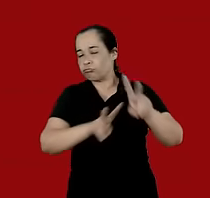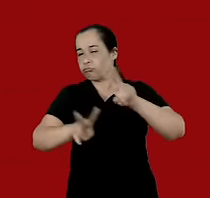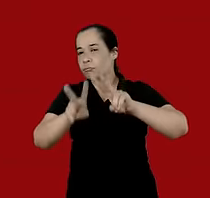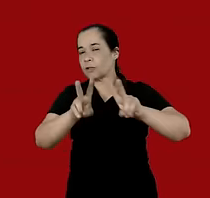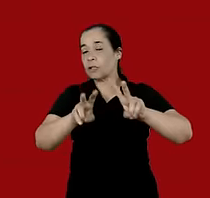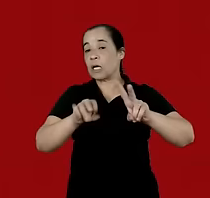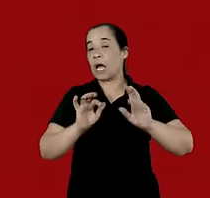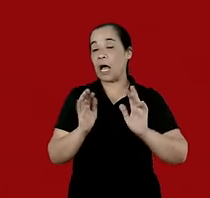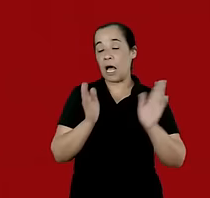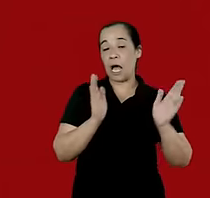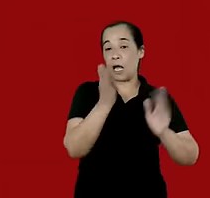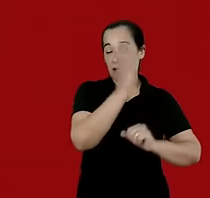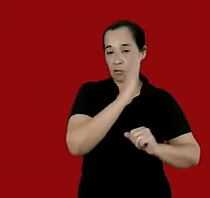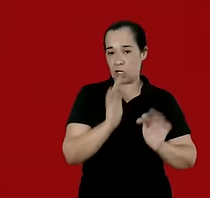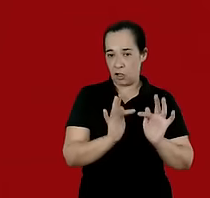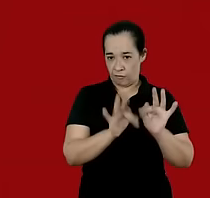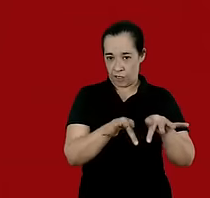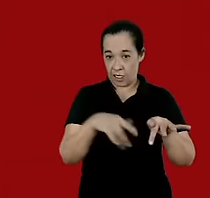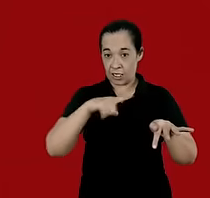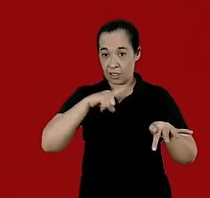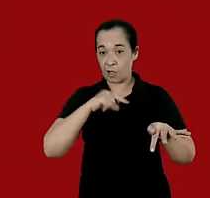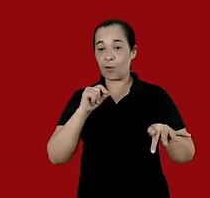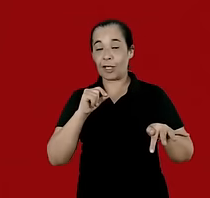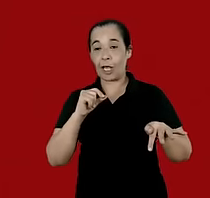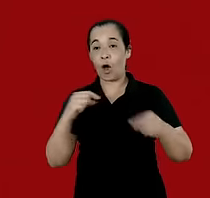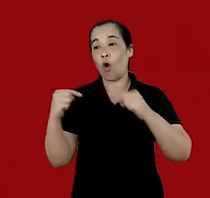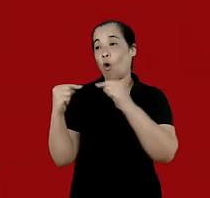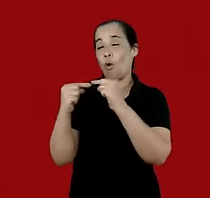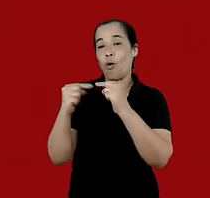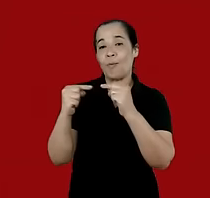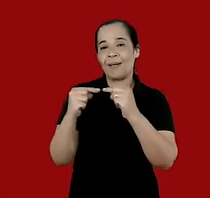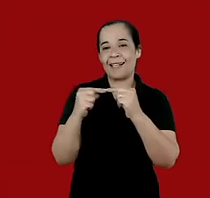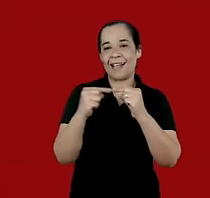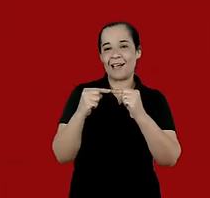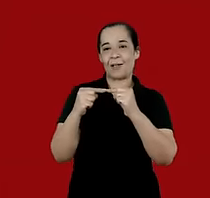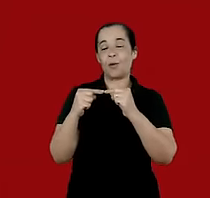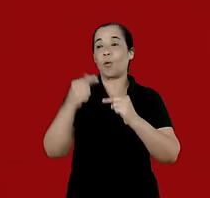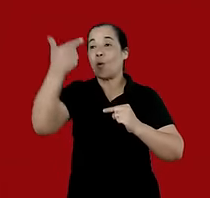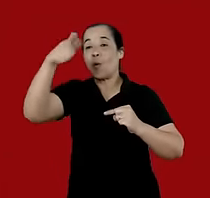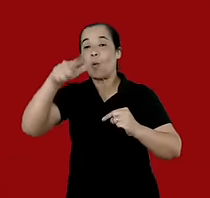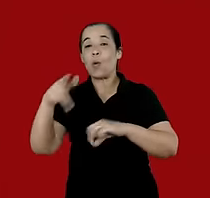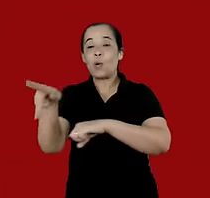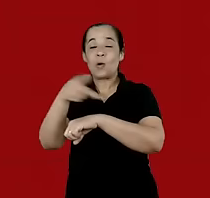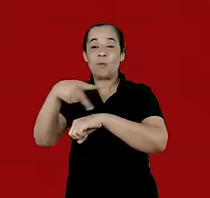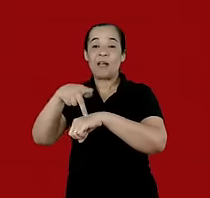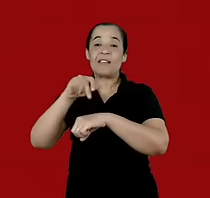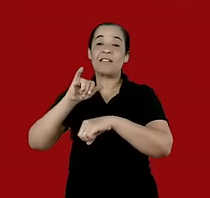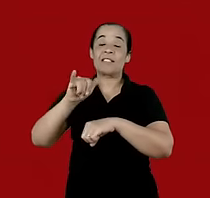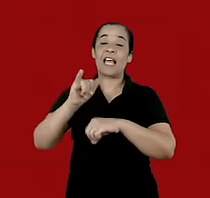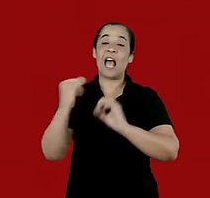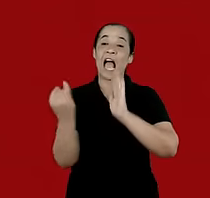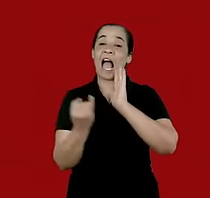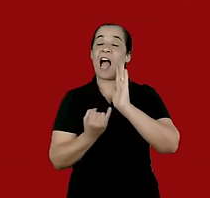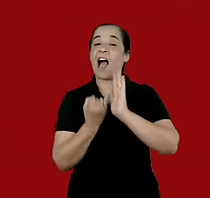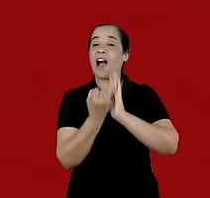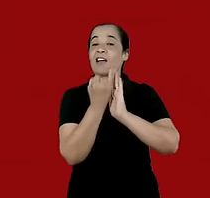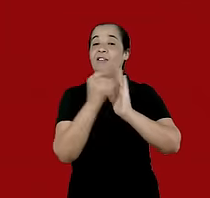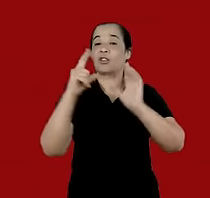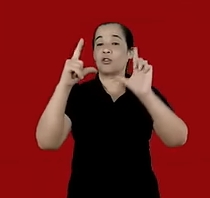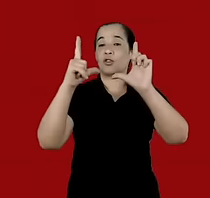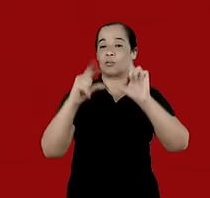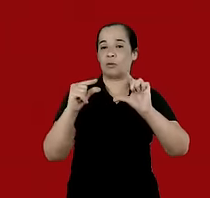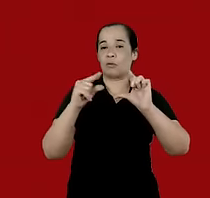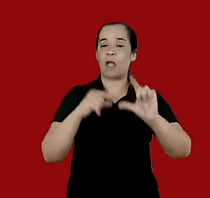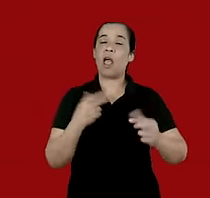pode ser que tenha um ciclo sincronizado de países desenvolvidos se a o combate da inflação for bem sucedido como é nosso cenário base a